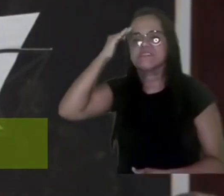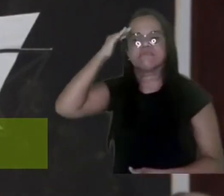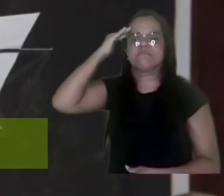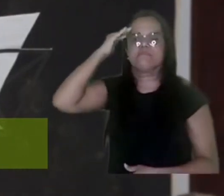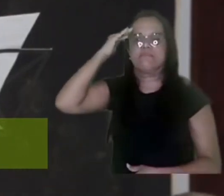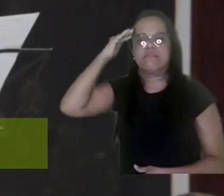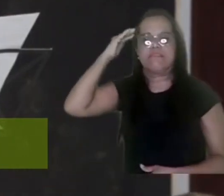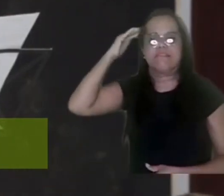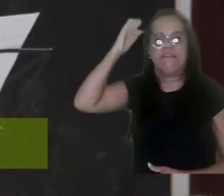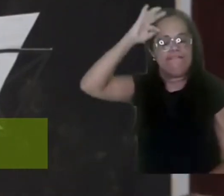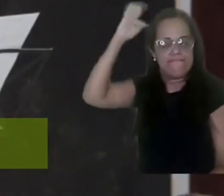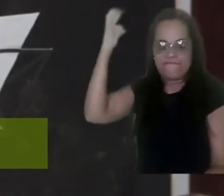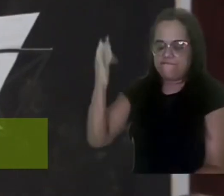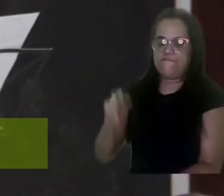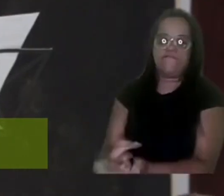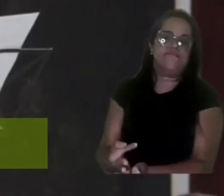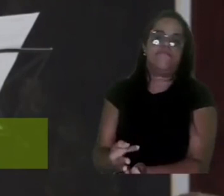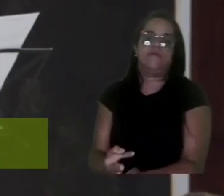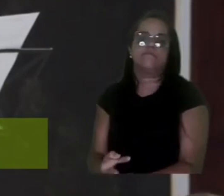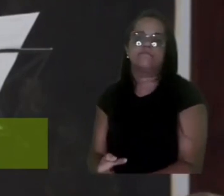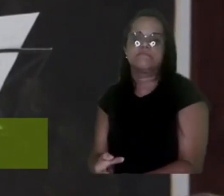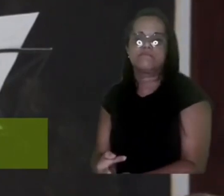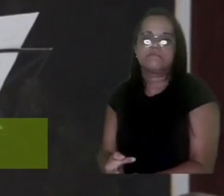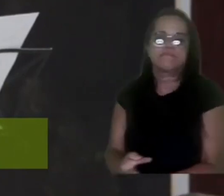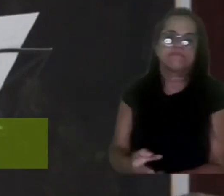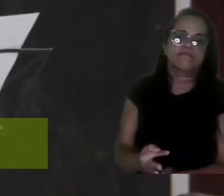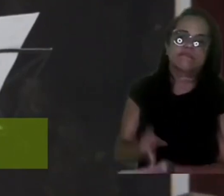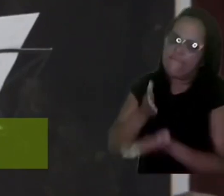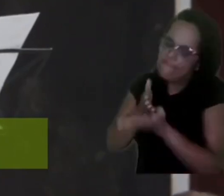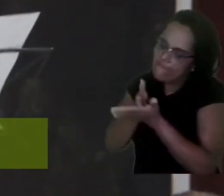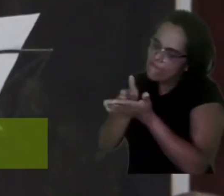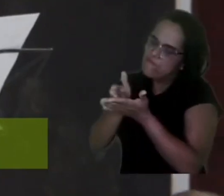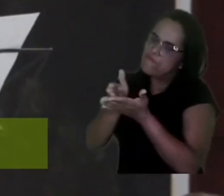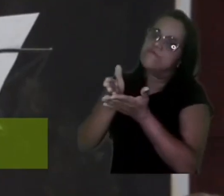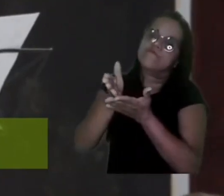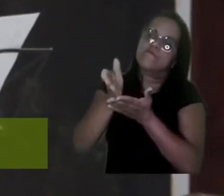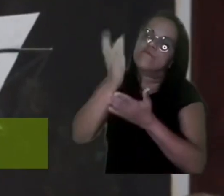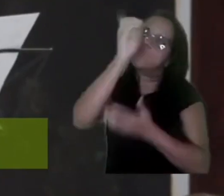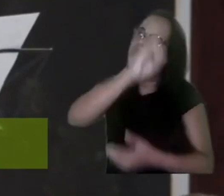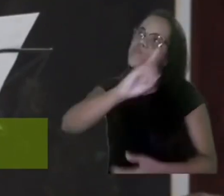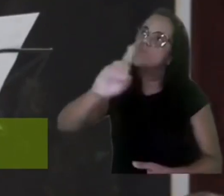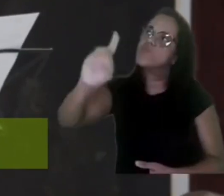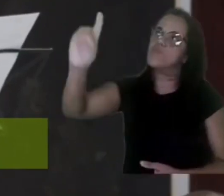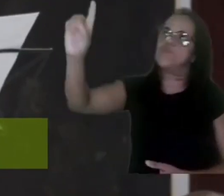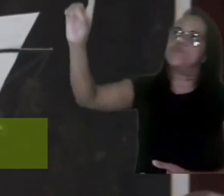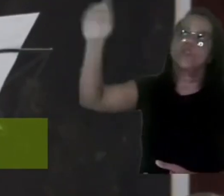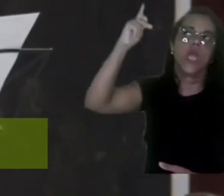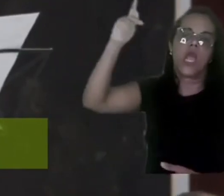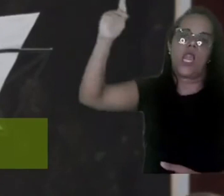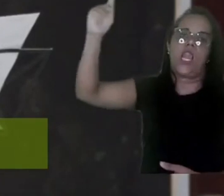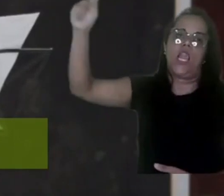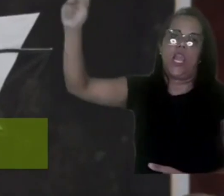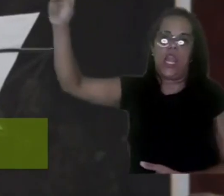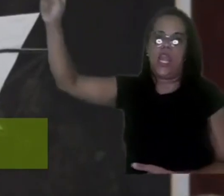a minha fé e consolar meu coração. Pois o que